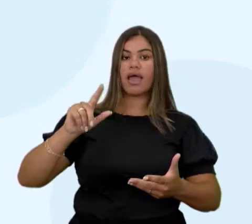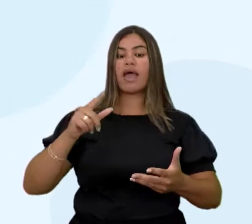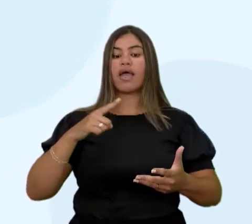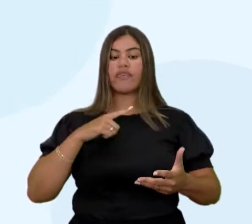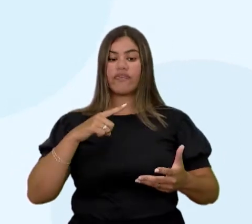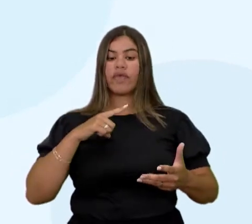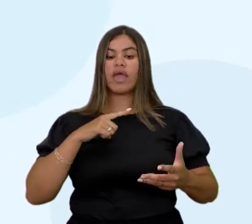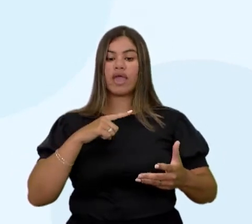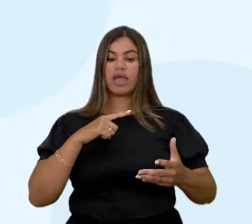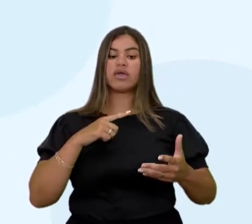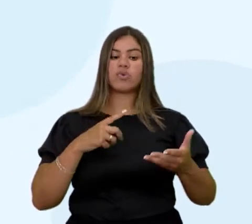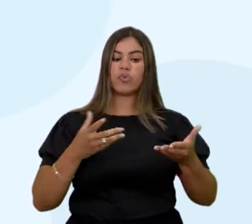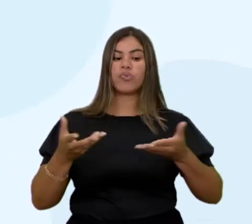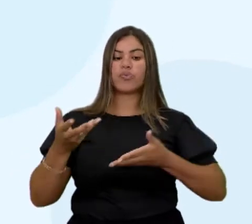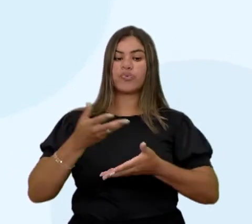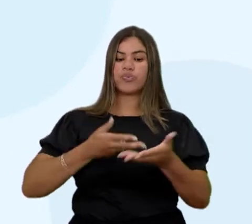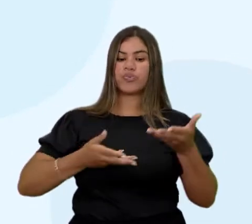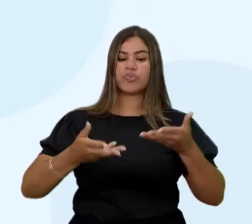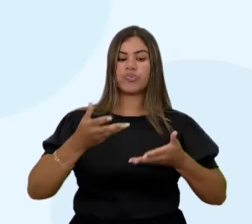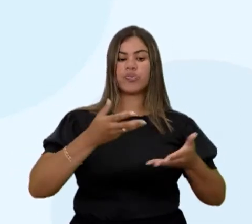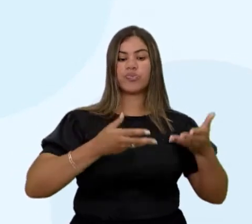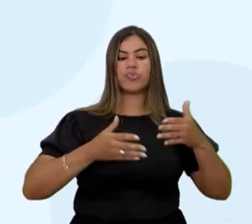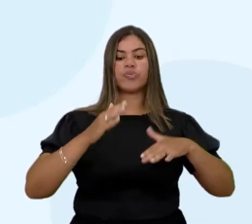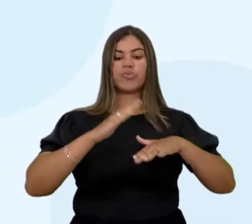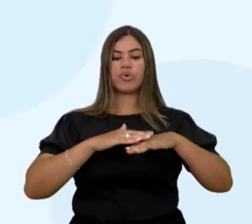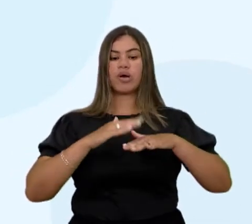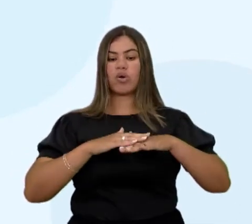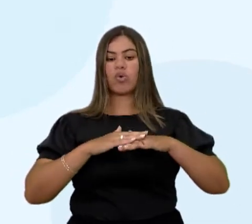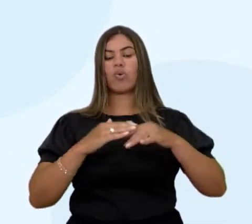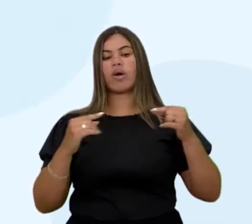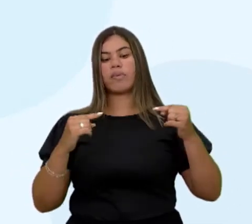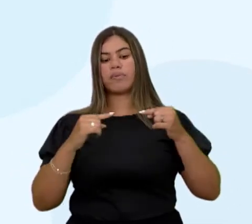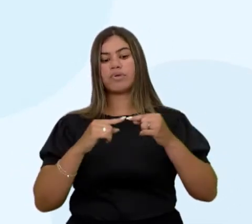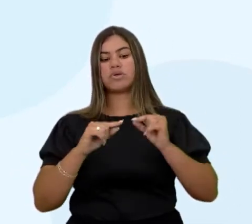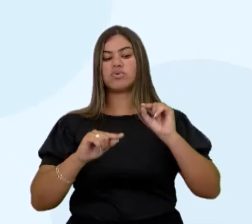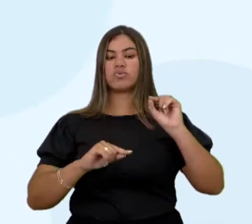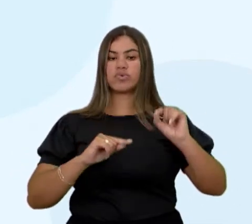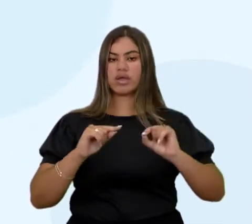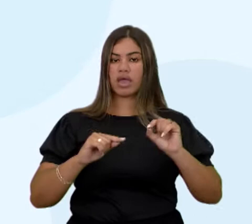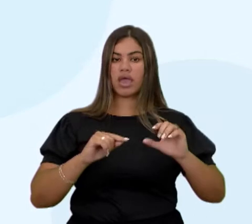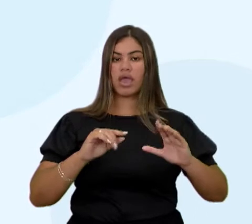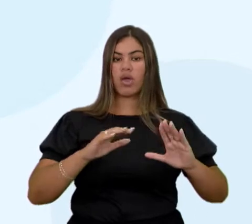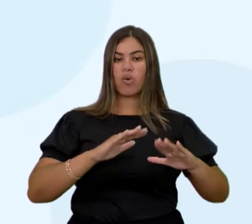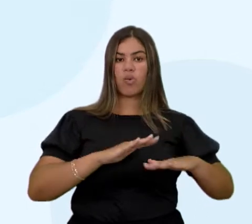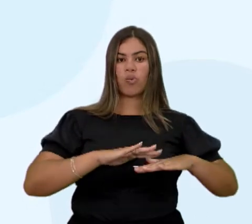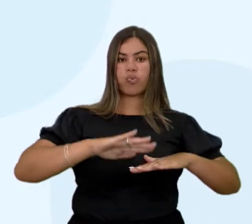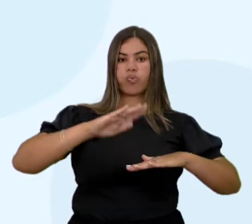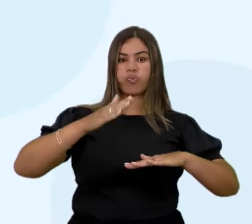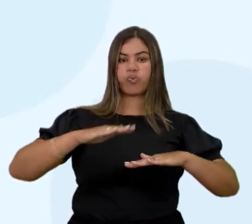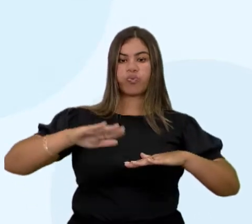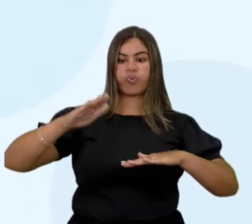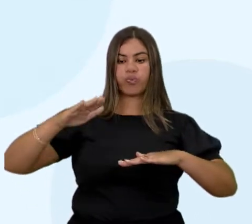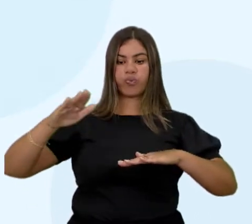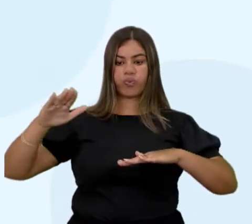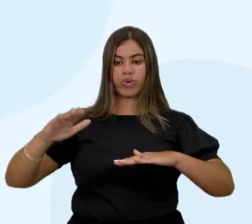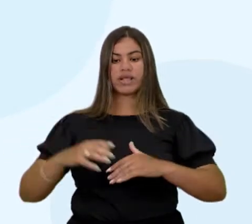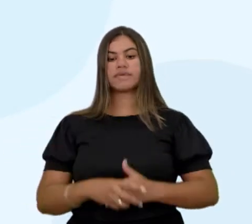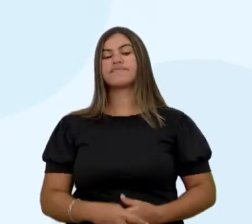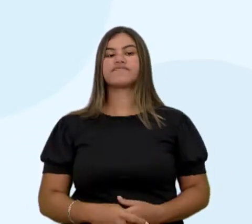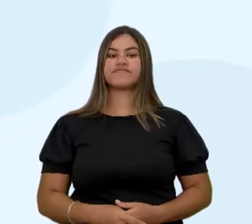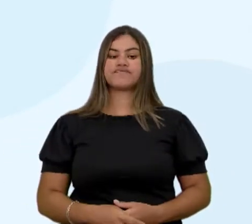e externas responsáveis pela formação do relevo, tá certo?